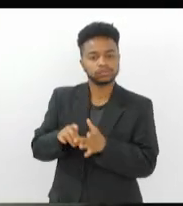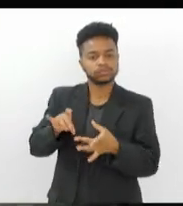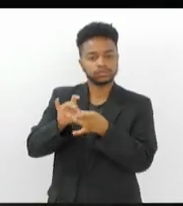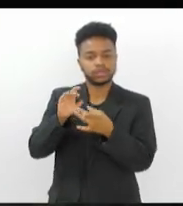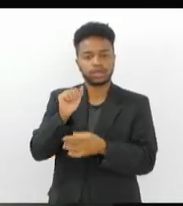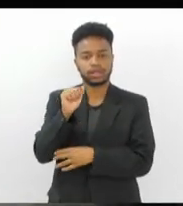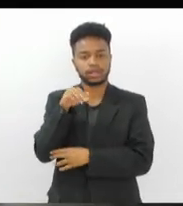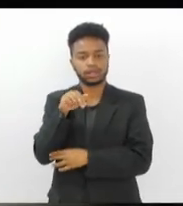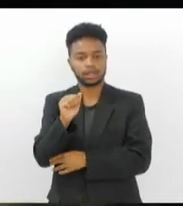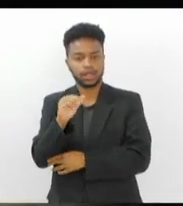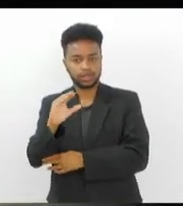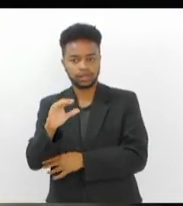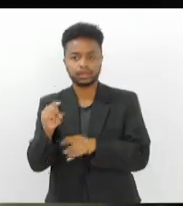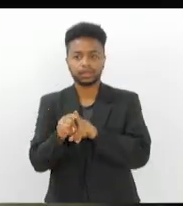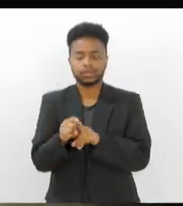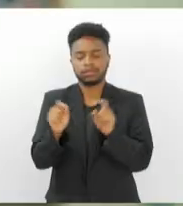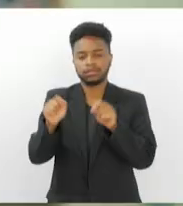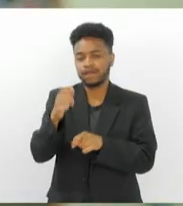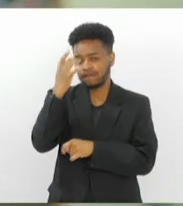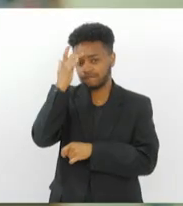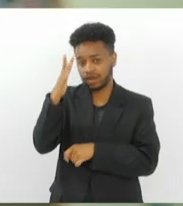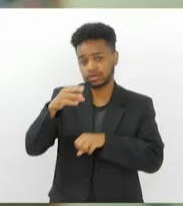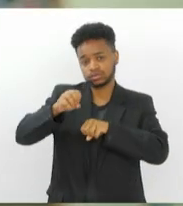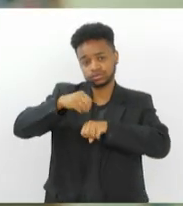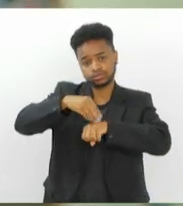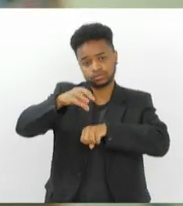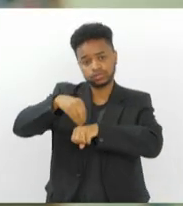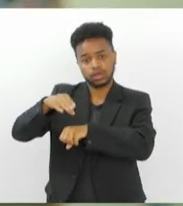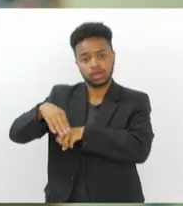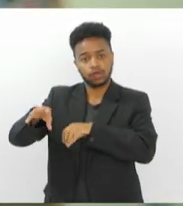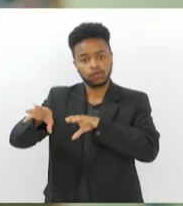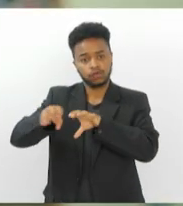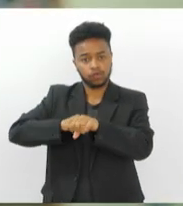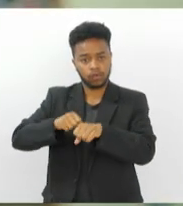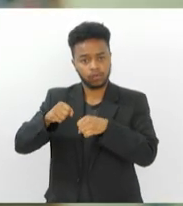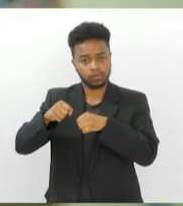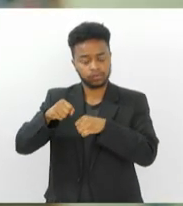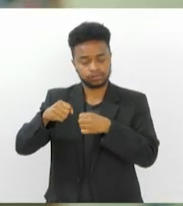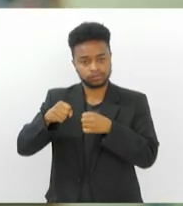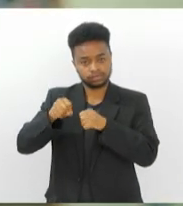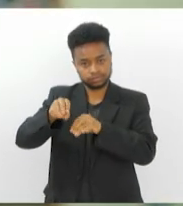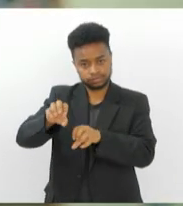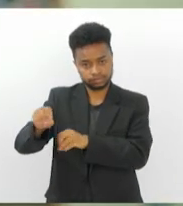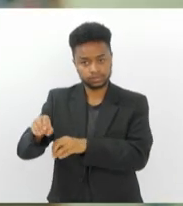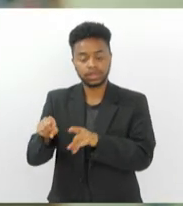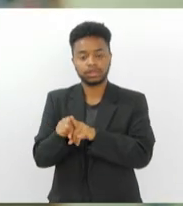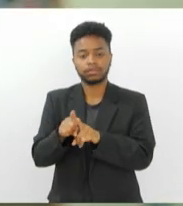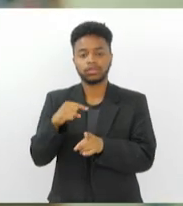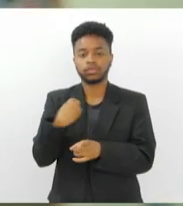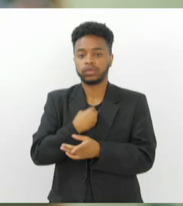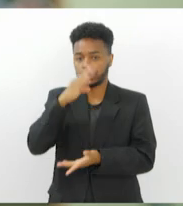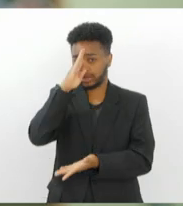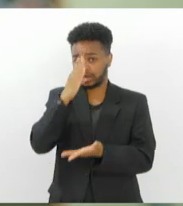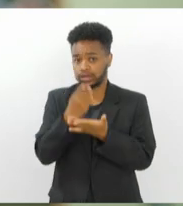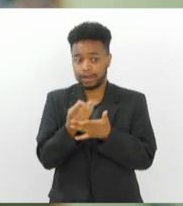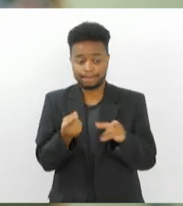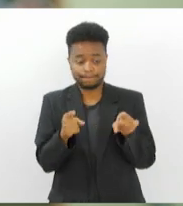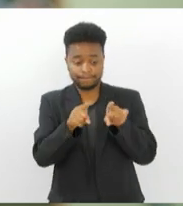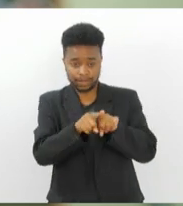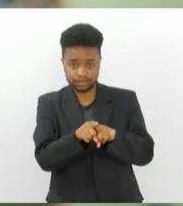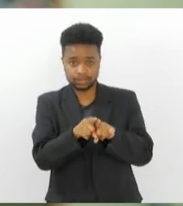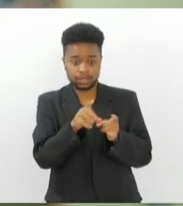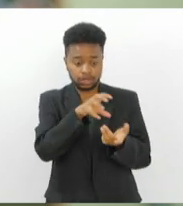facilita a formação desses pilotos e nós acreditamos que essa parceria com unidades coirmãs